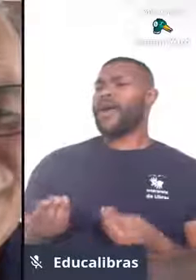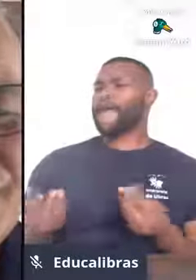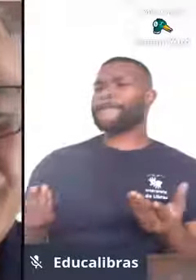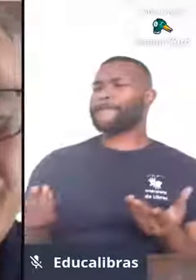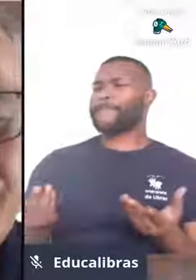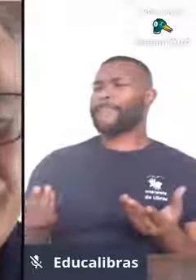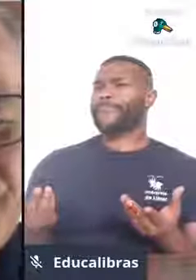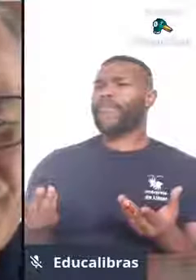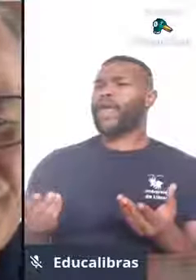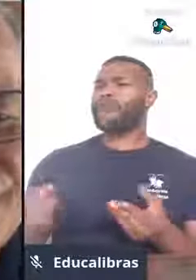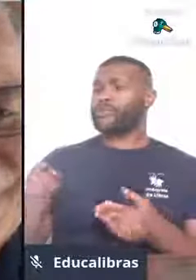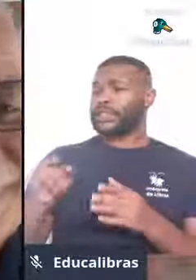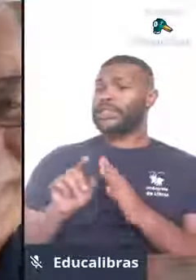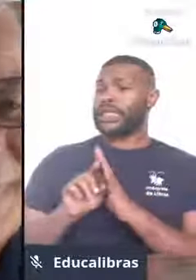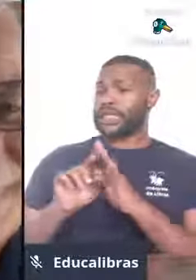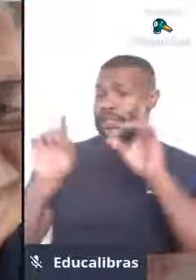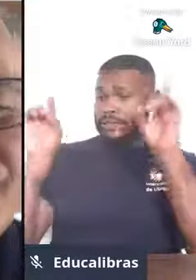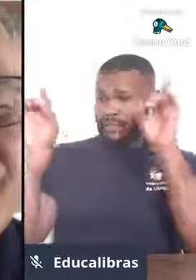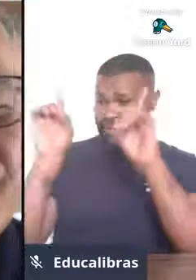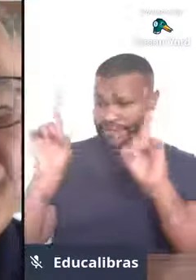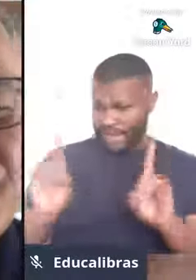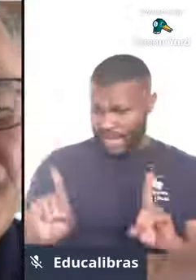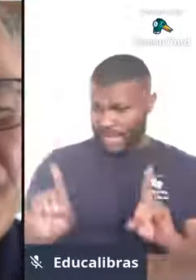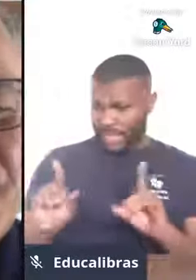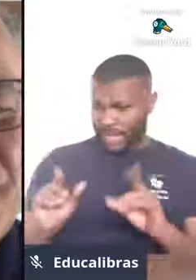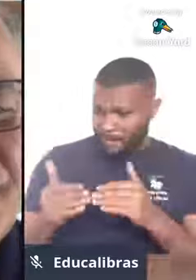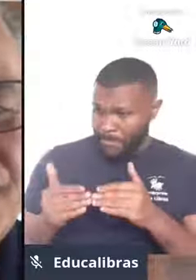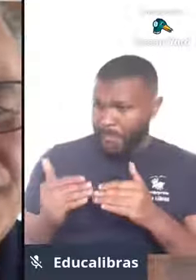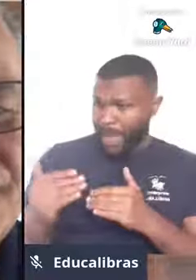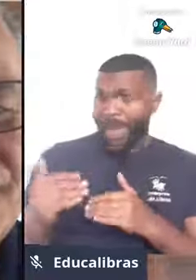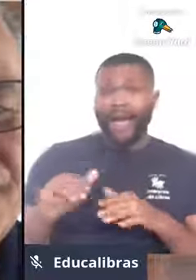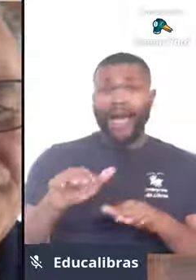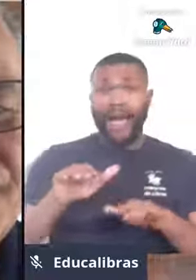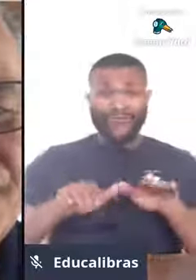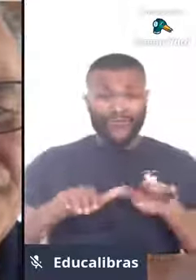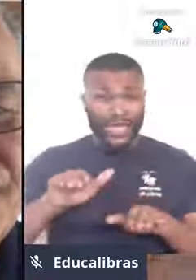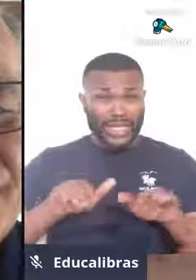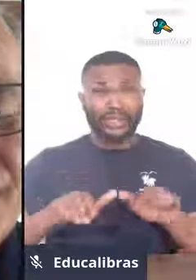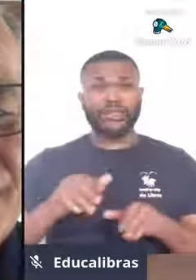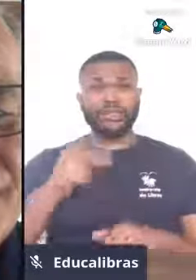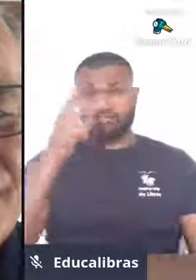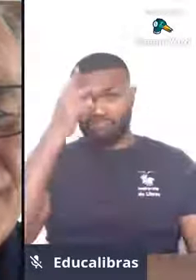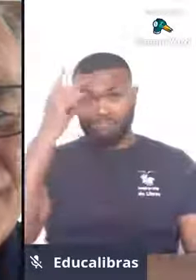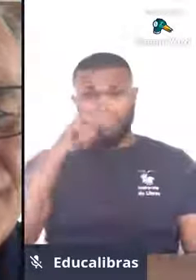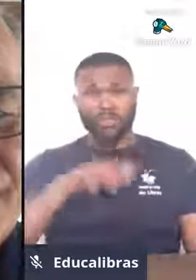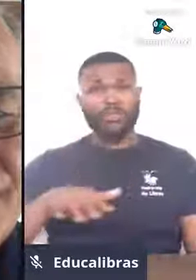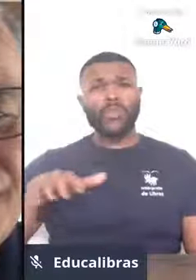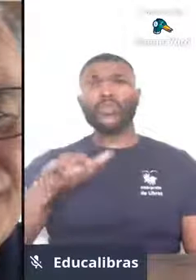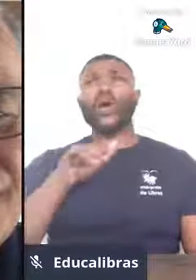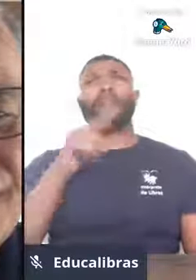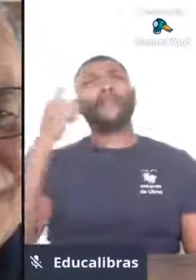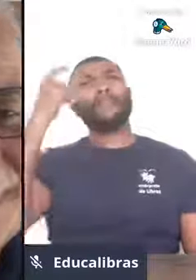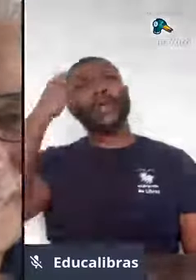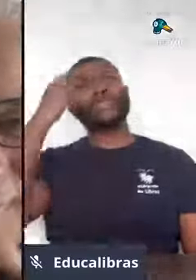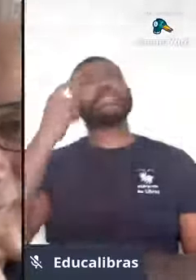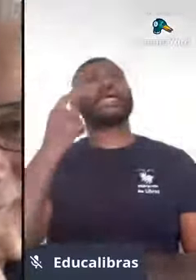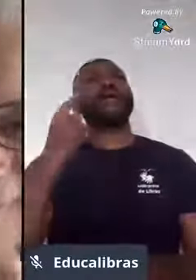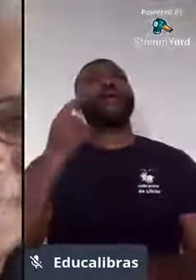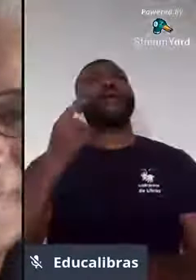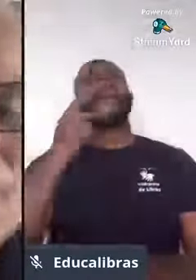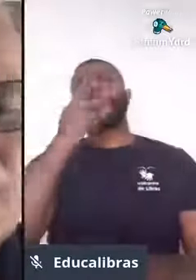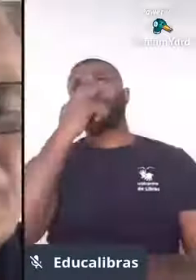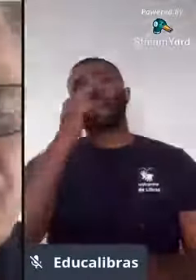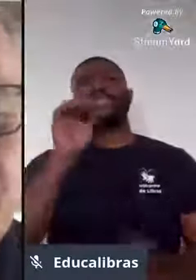adquirir uma deficiência, muitas vezes, para muita gente, significa o fim de